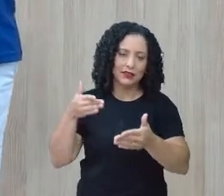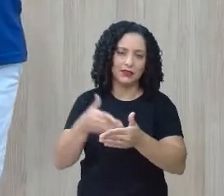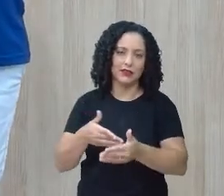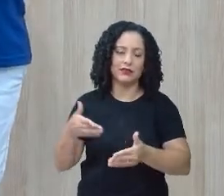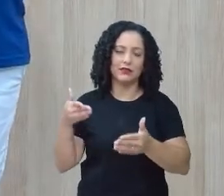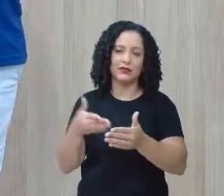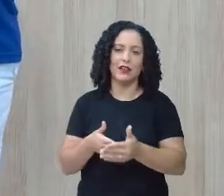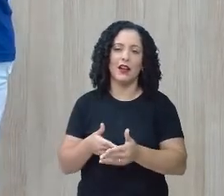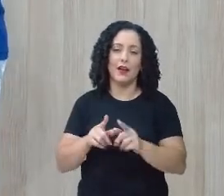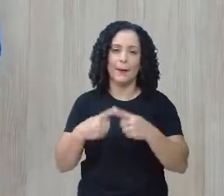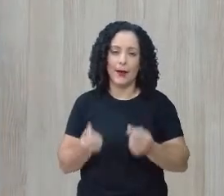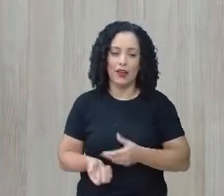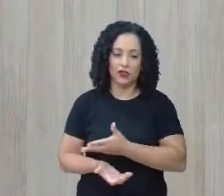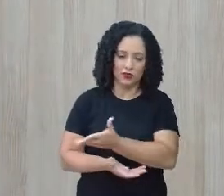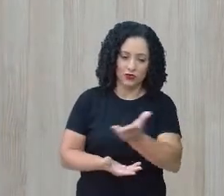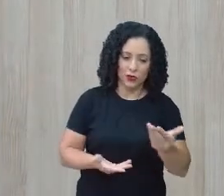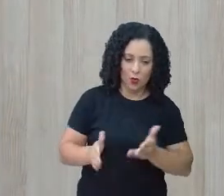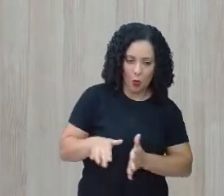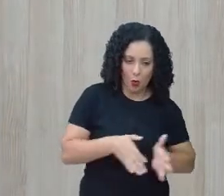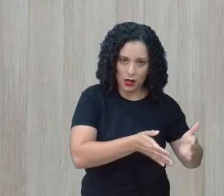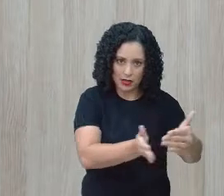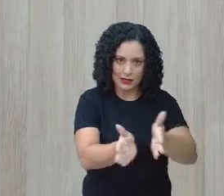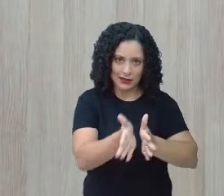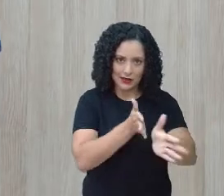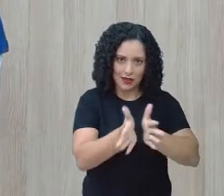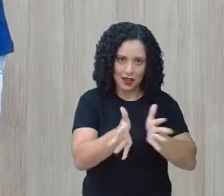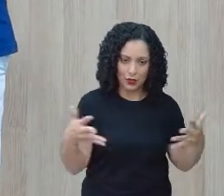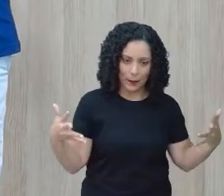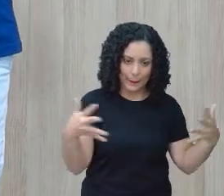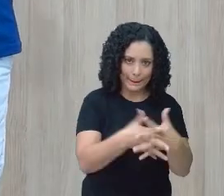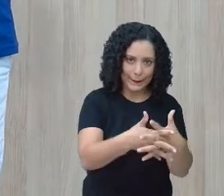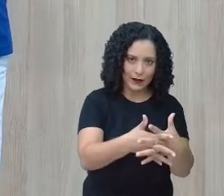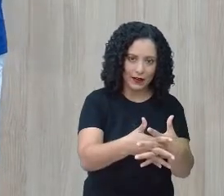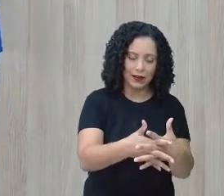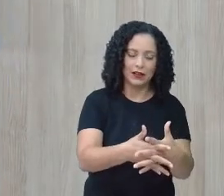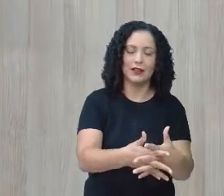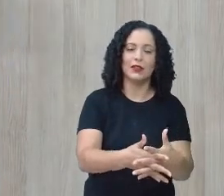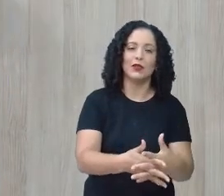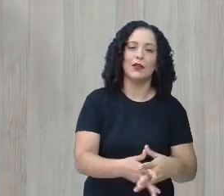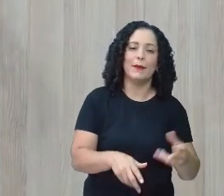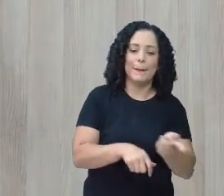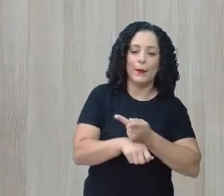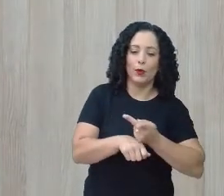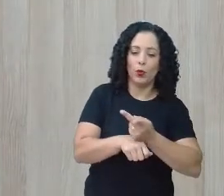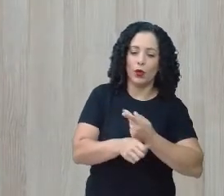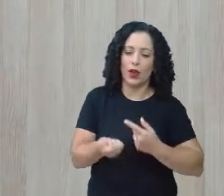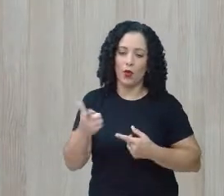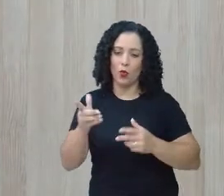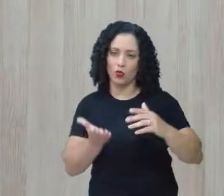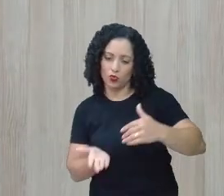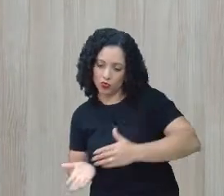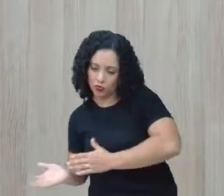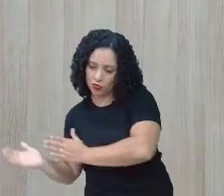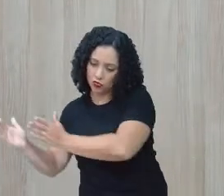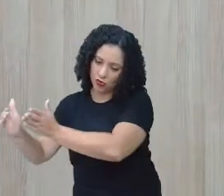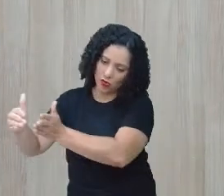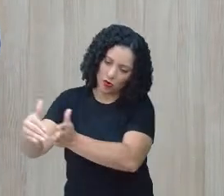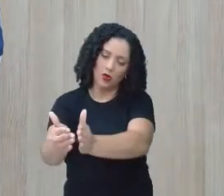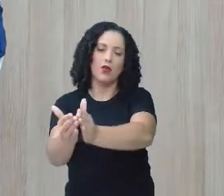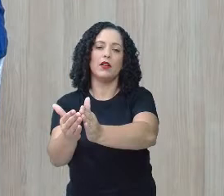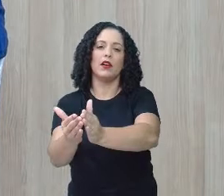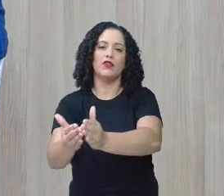de que as rotas estavam barradas, né, eles tiveram que buscar outros locais para poder passar,